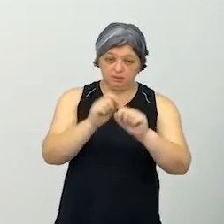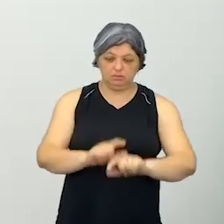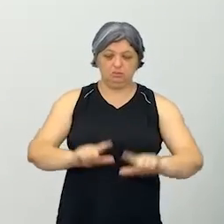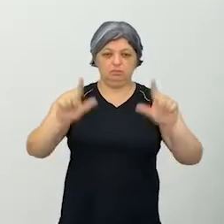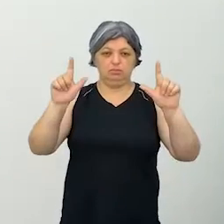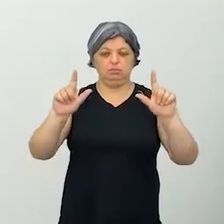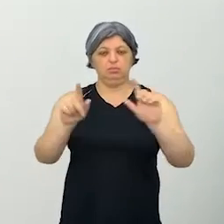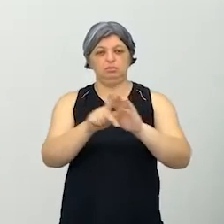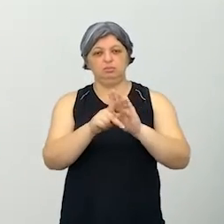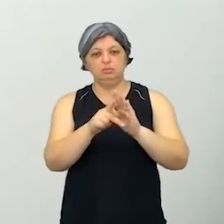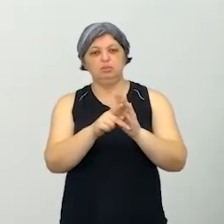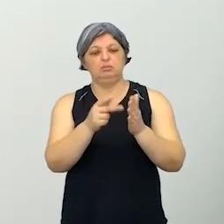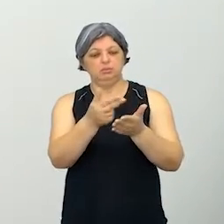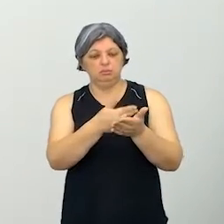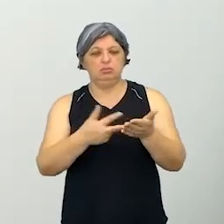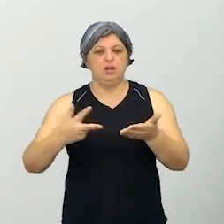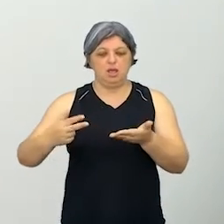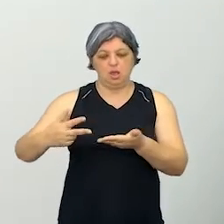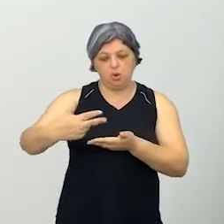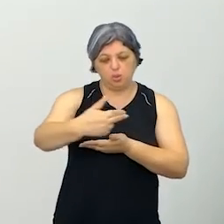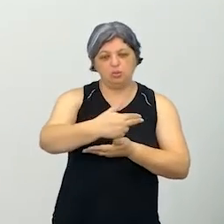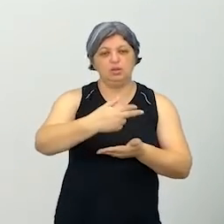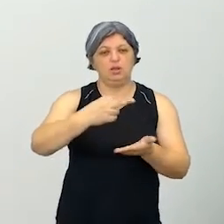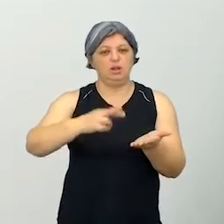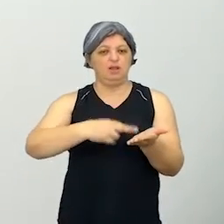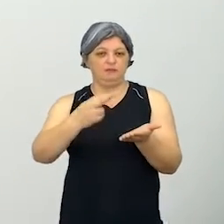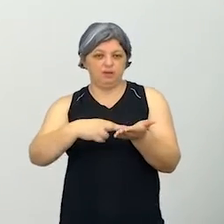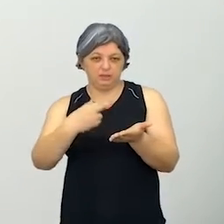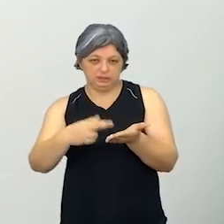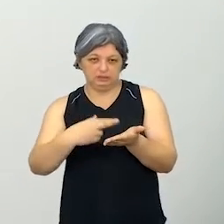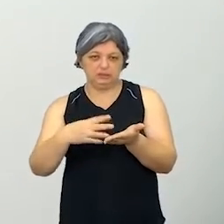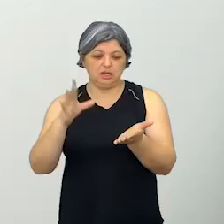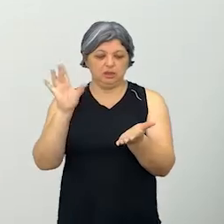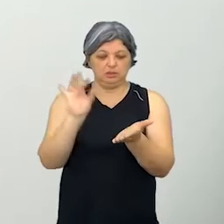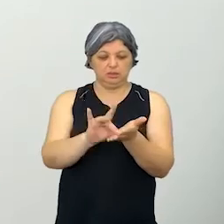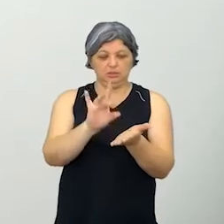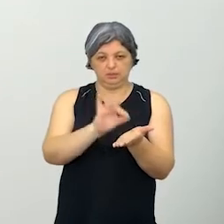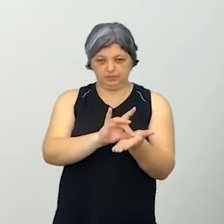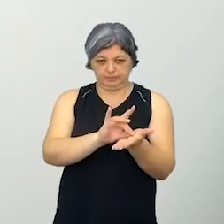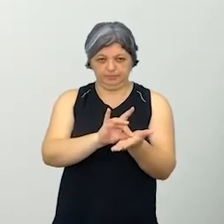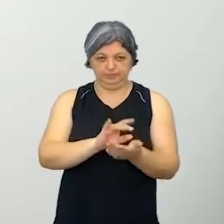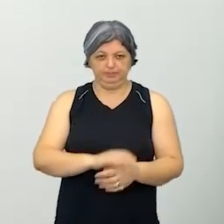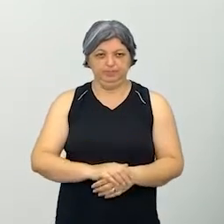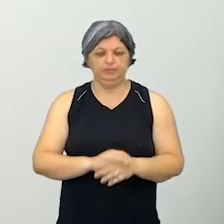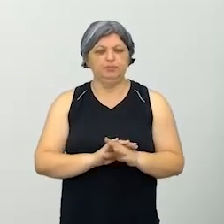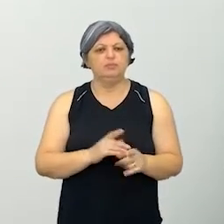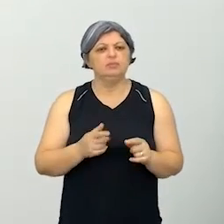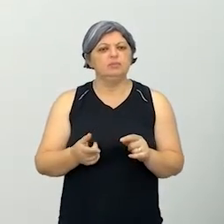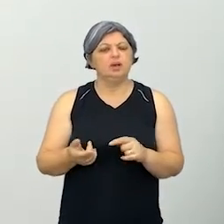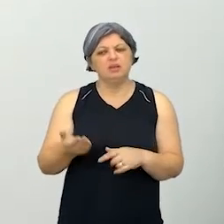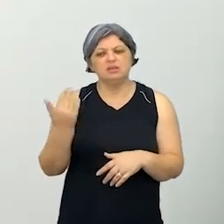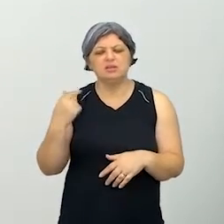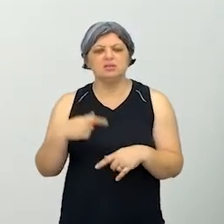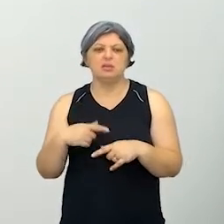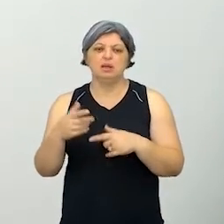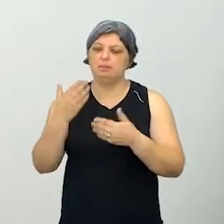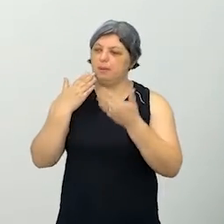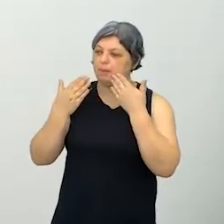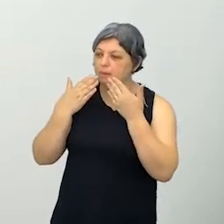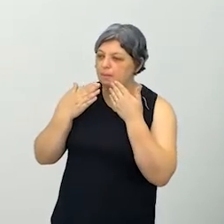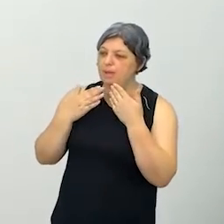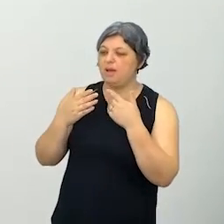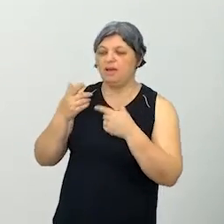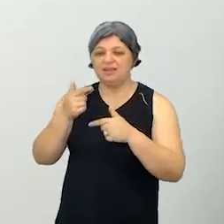corredor. Eles tinham recortado fotos de revistas e colado-as no cartaz. Um pouco antes, estavam conversando e rindo